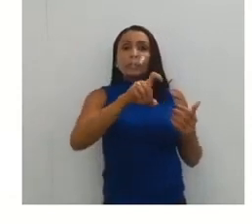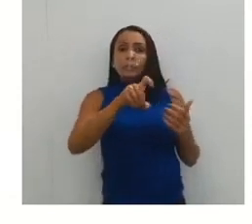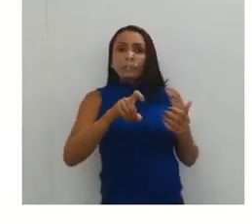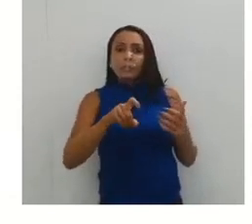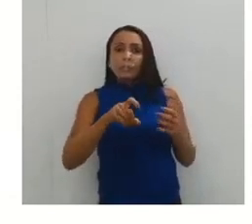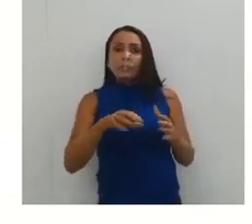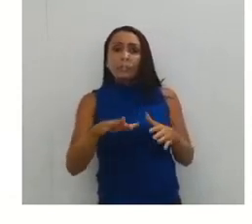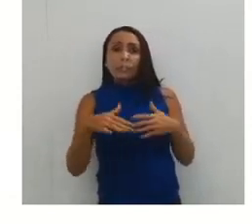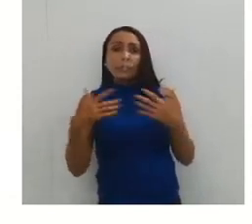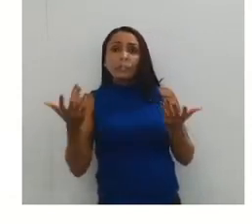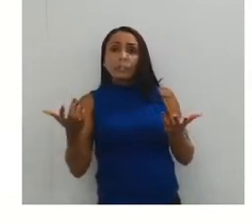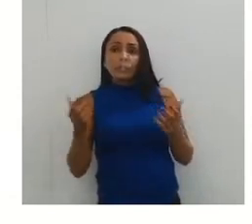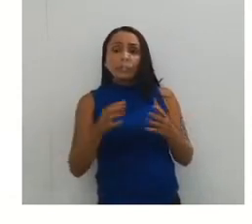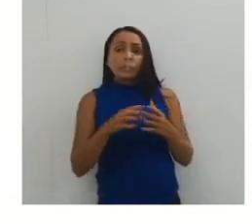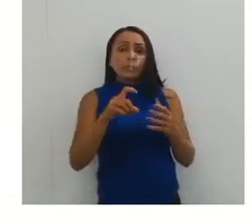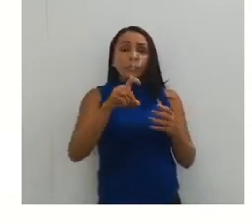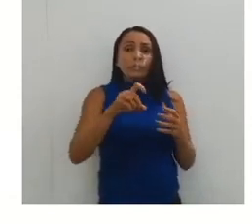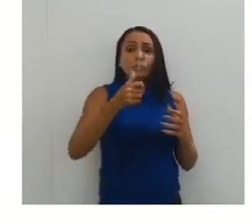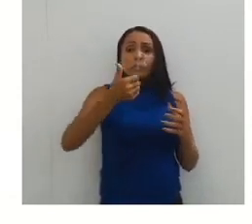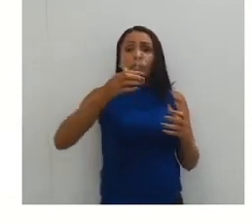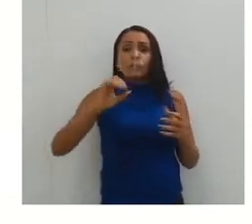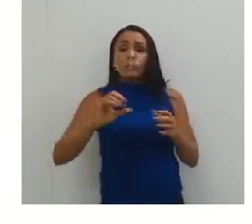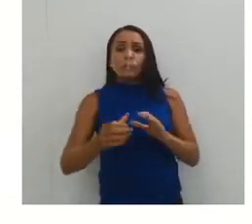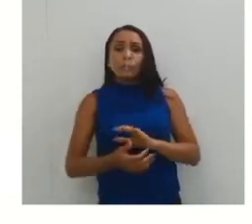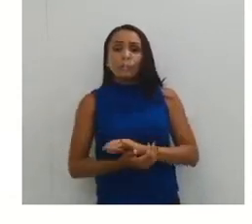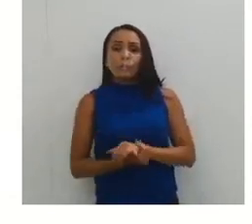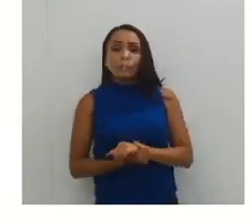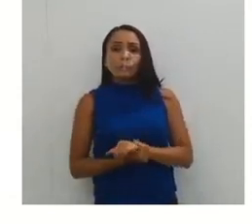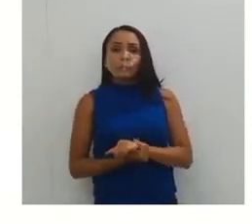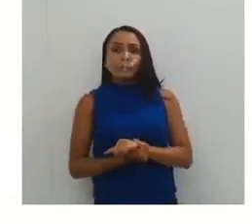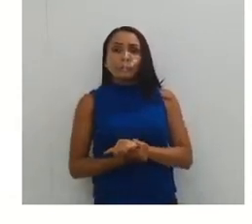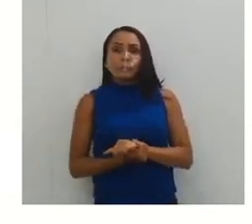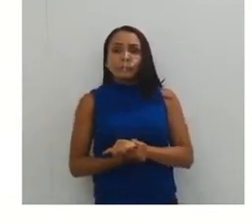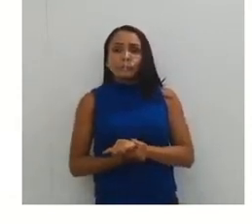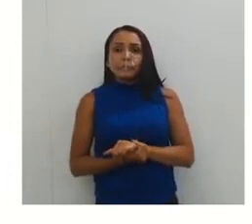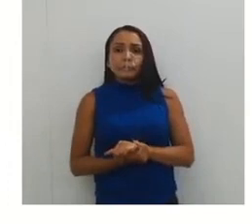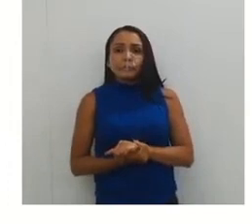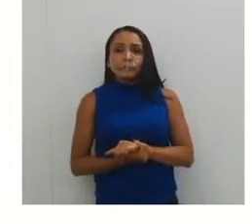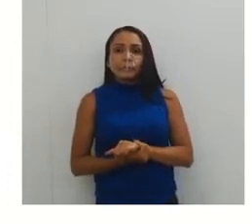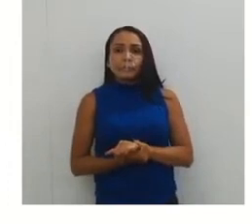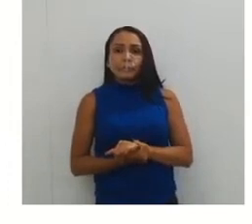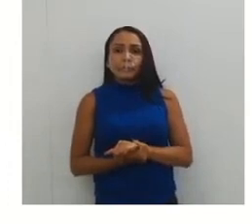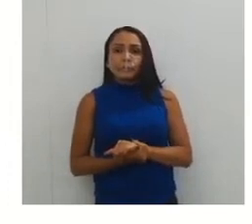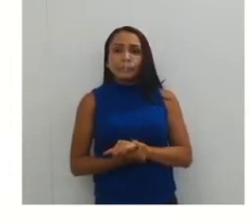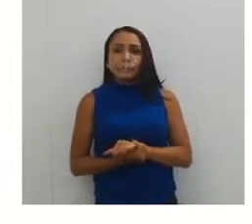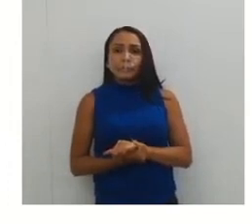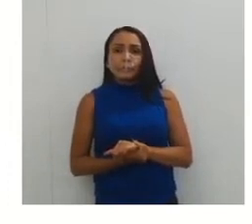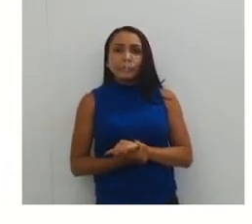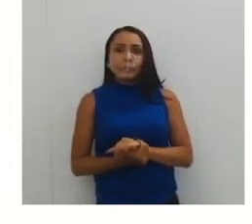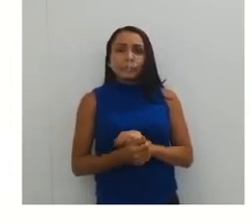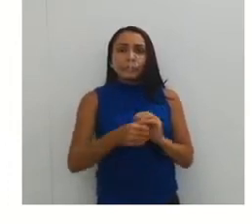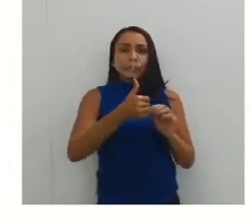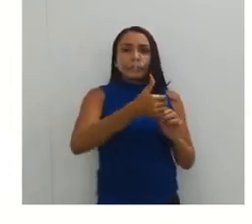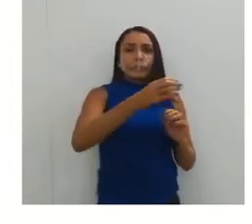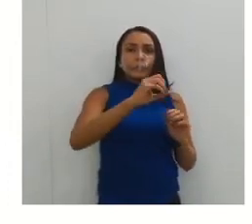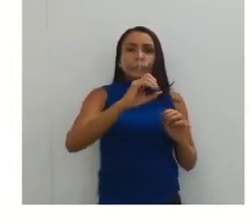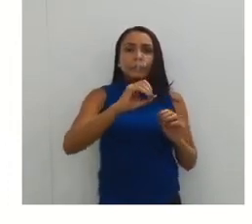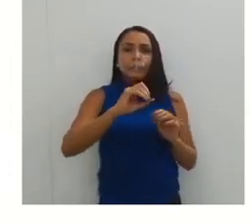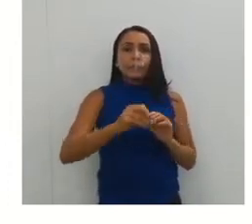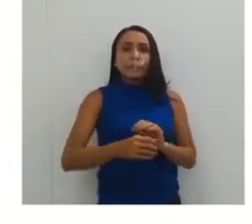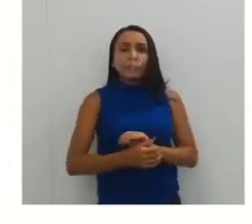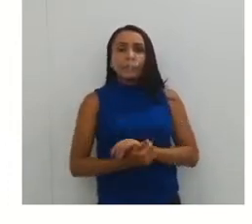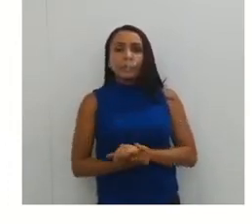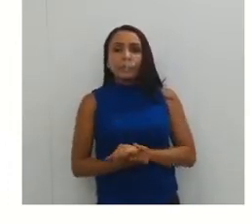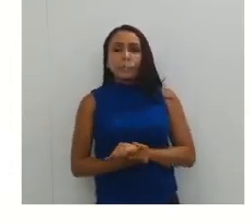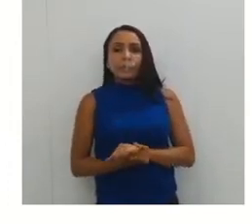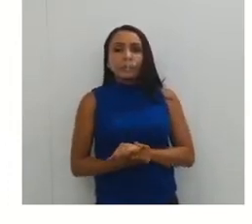quem vai ser o 10? Aqui vai ser o x e lá vai ser o 10. E essa parte aqui, ó, 100. Então,